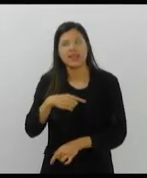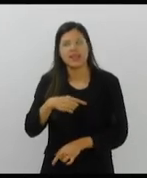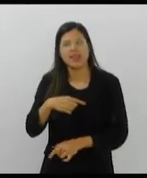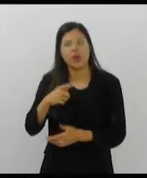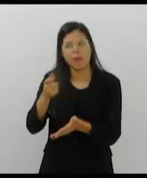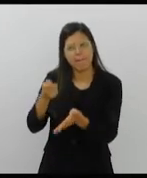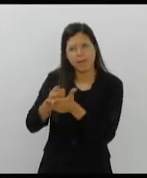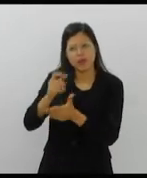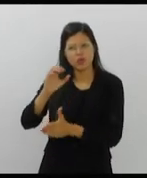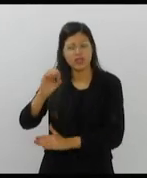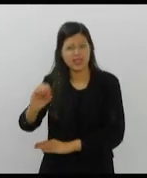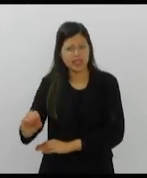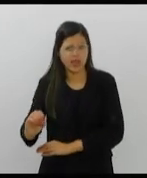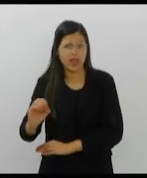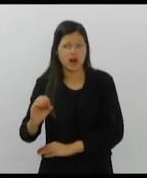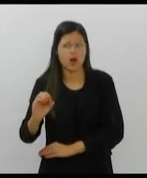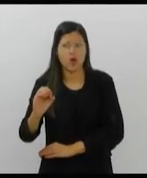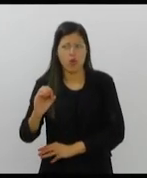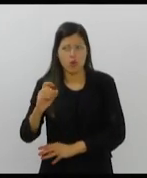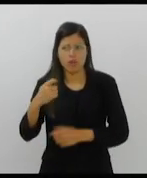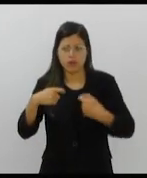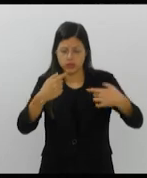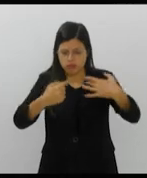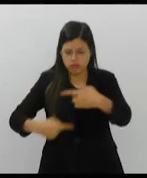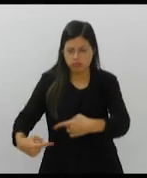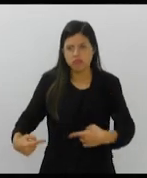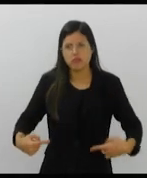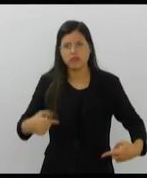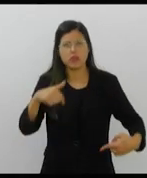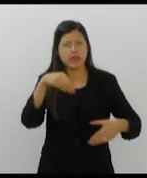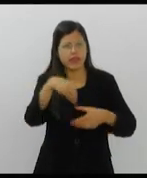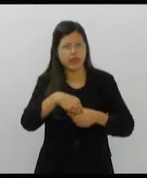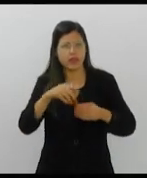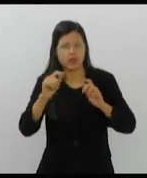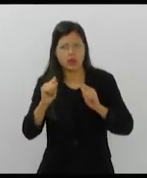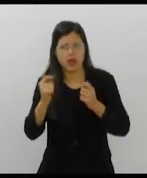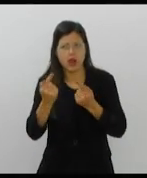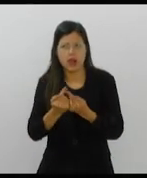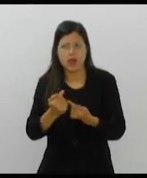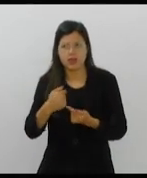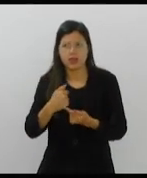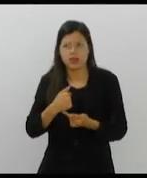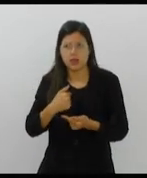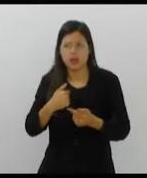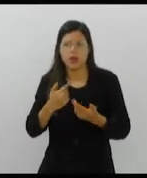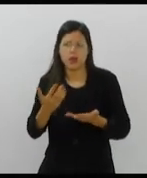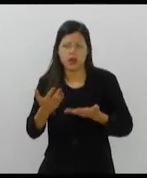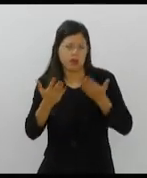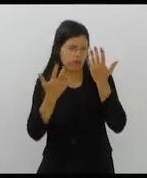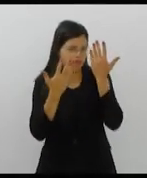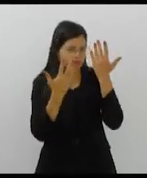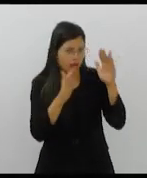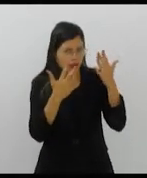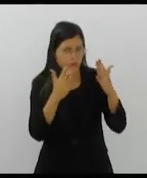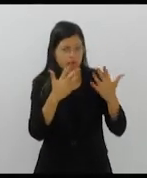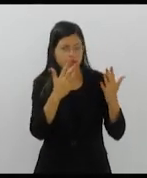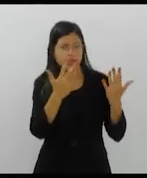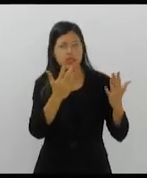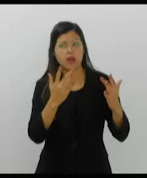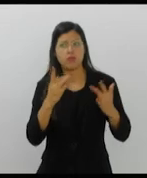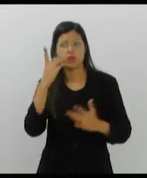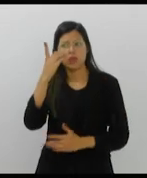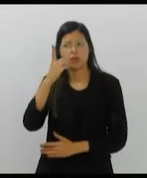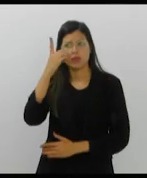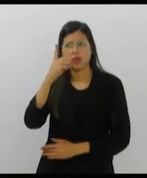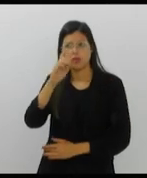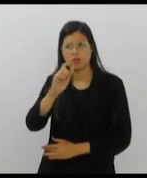que deve ser uma discussão que deve instalar aqui nessa casa. E eu, enquanto mandata, queria parabenizar também o deputado Jari Oliveira,